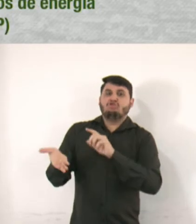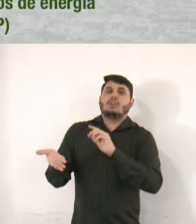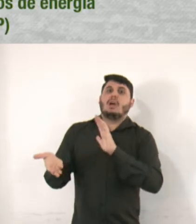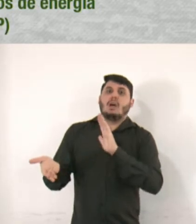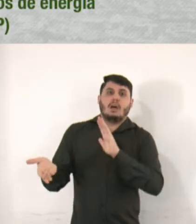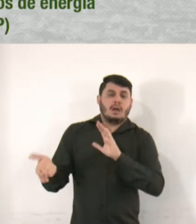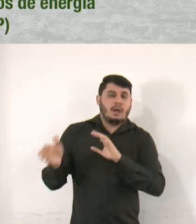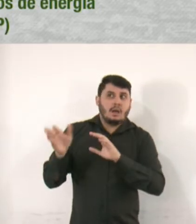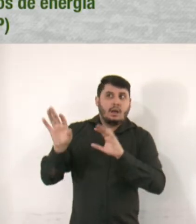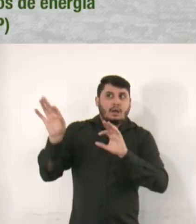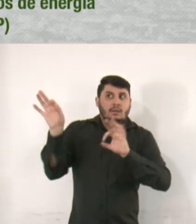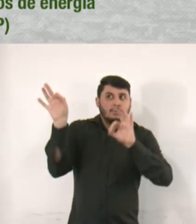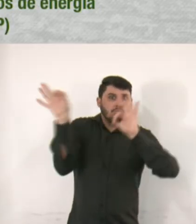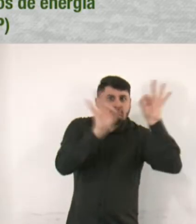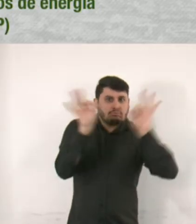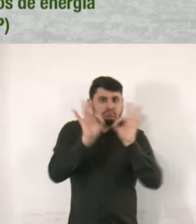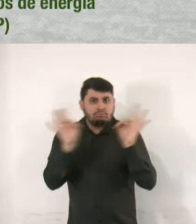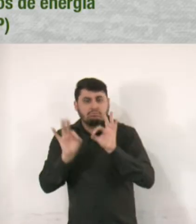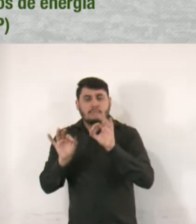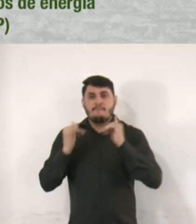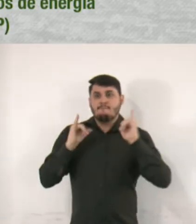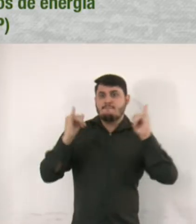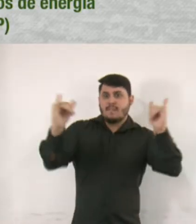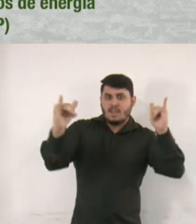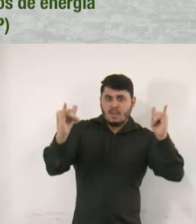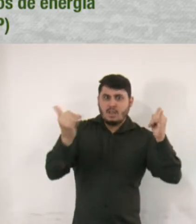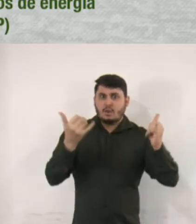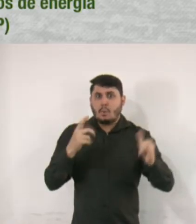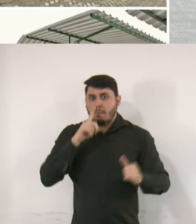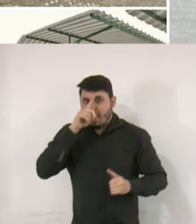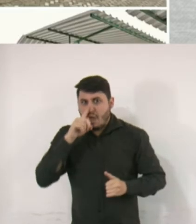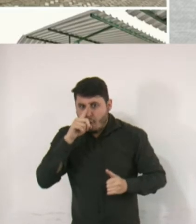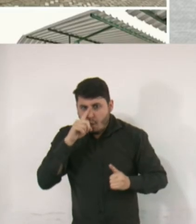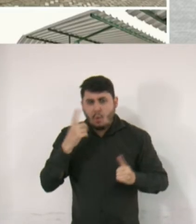18 de Maio, mantendo a feira mais segura.